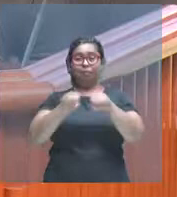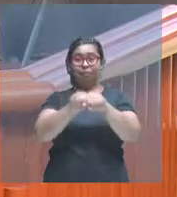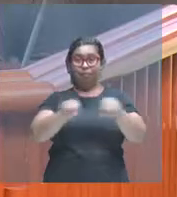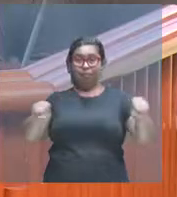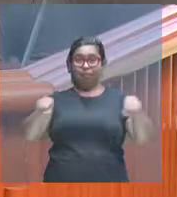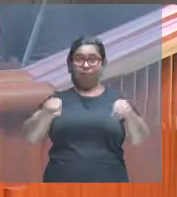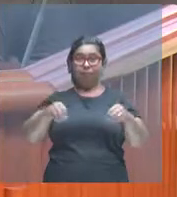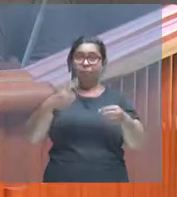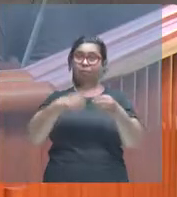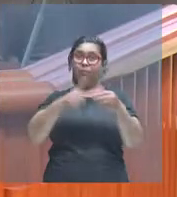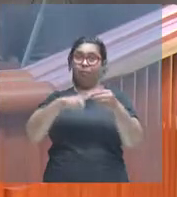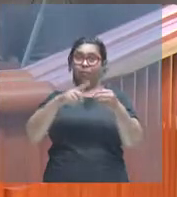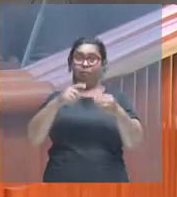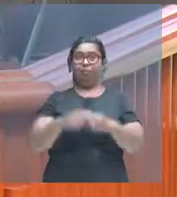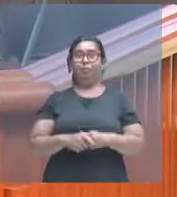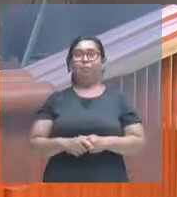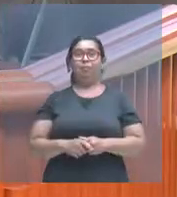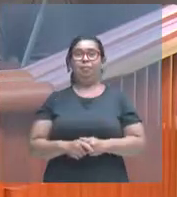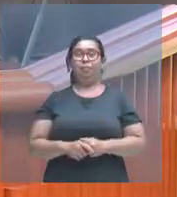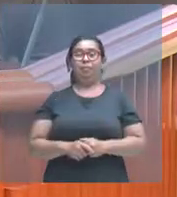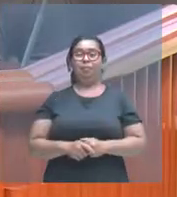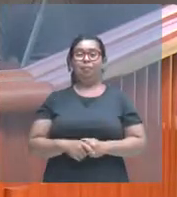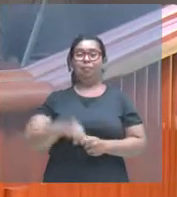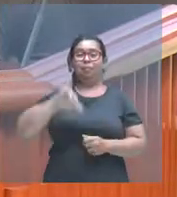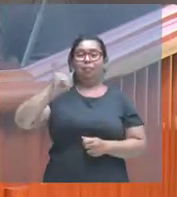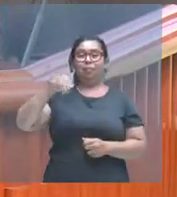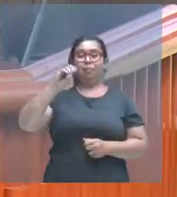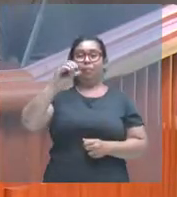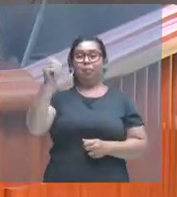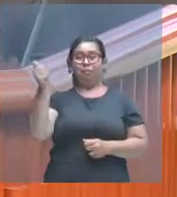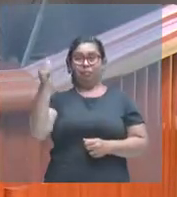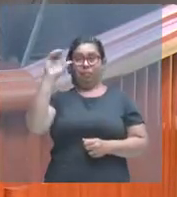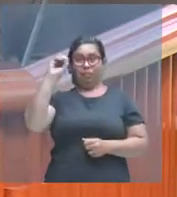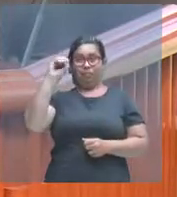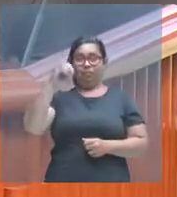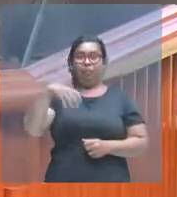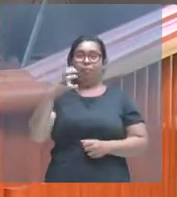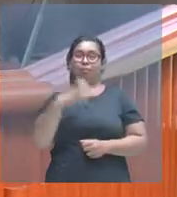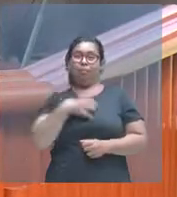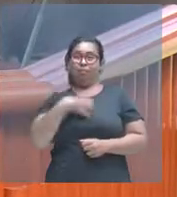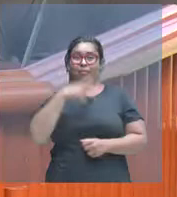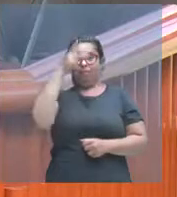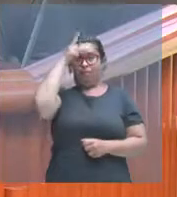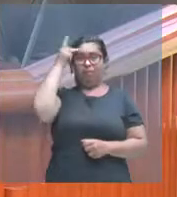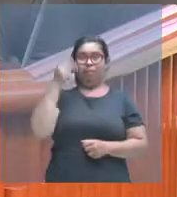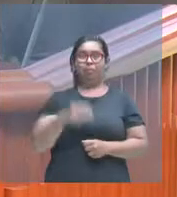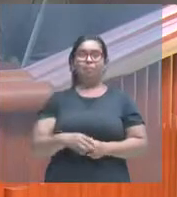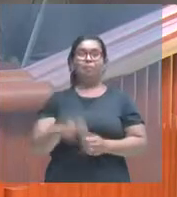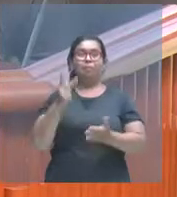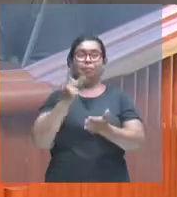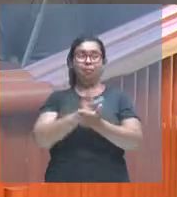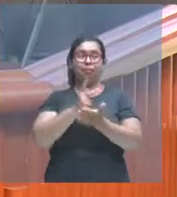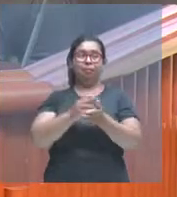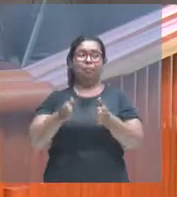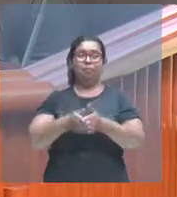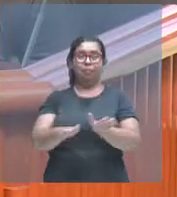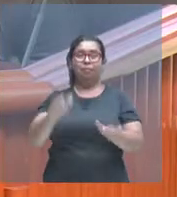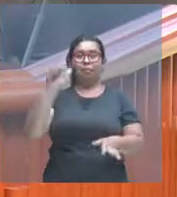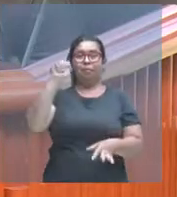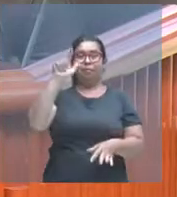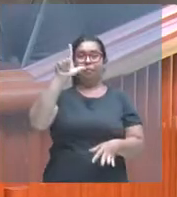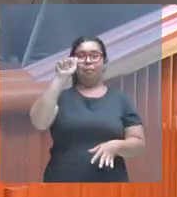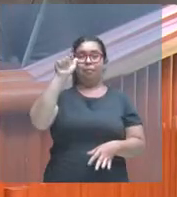honorário. João Gonçalves Lima, que se tornou João Baiano, embora sua naturalidade seja